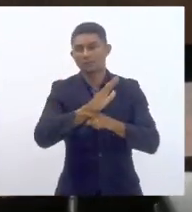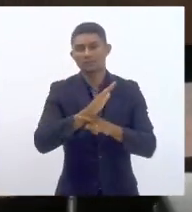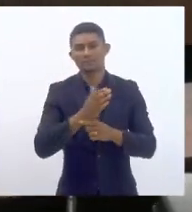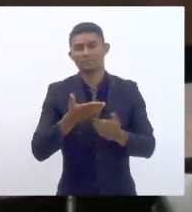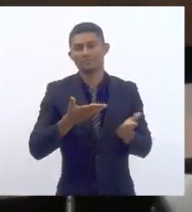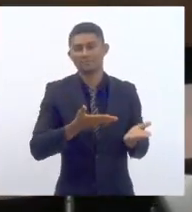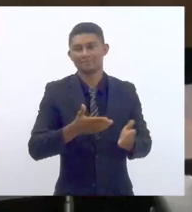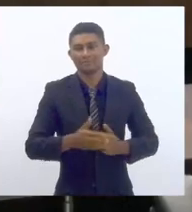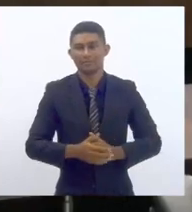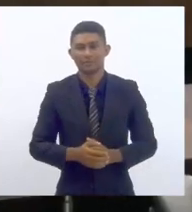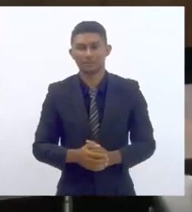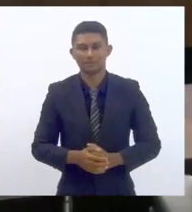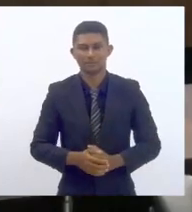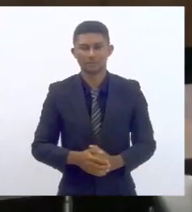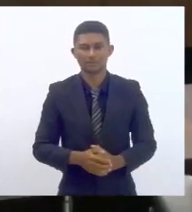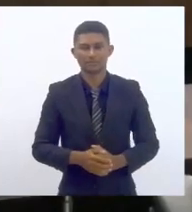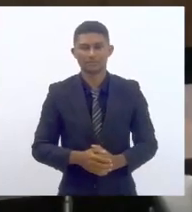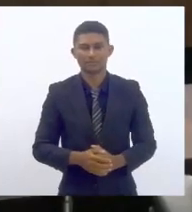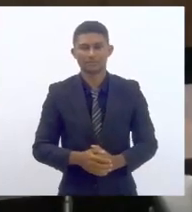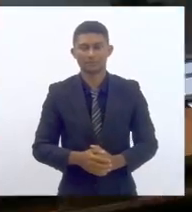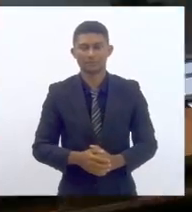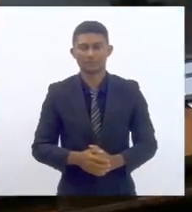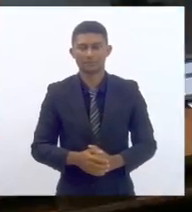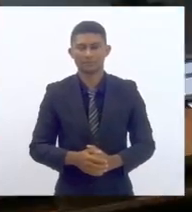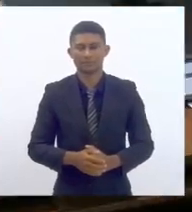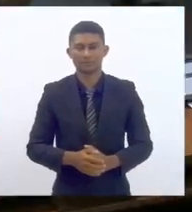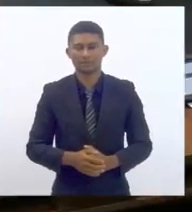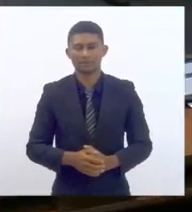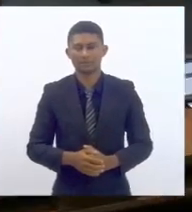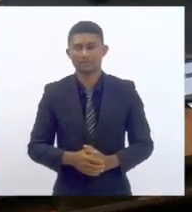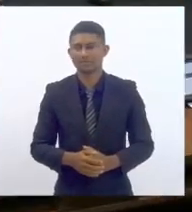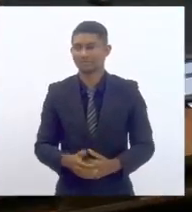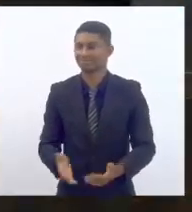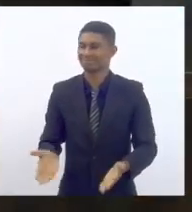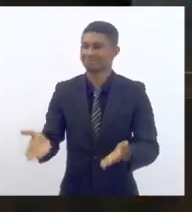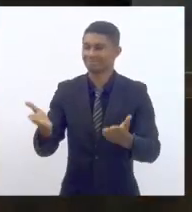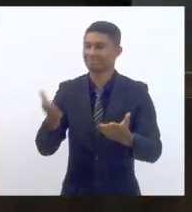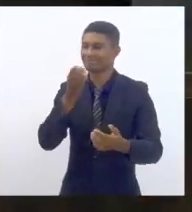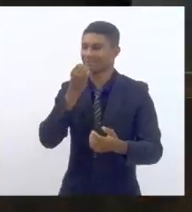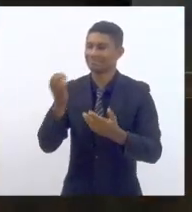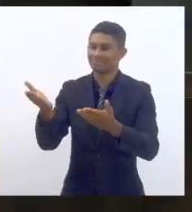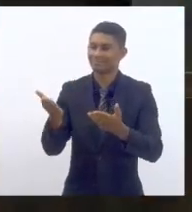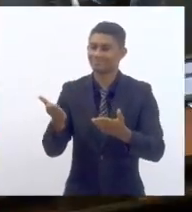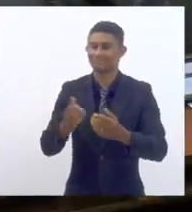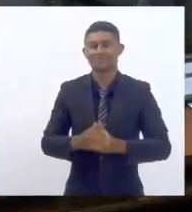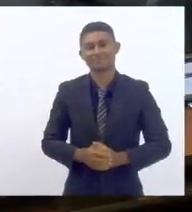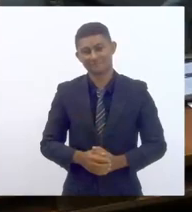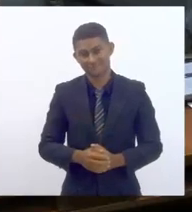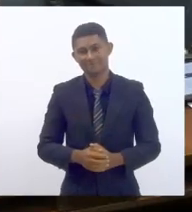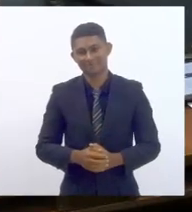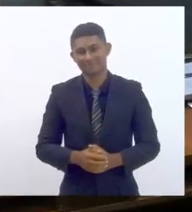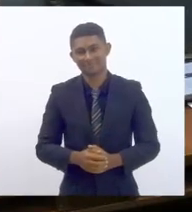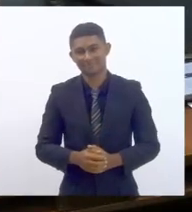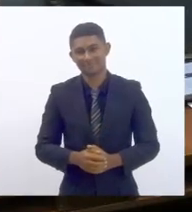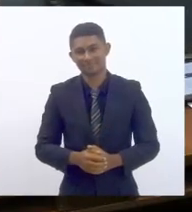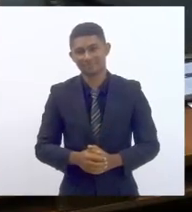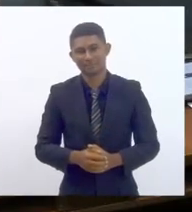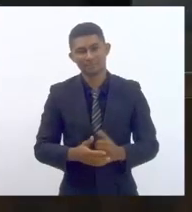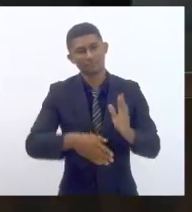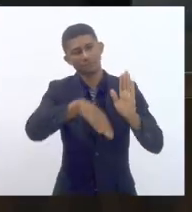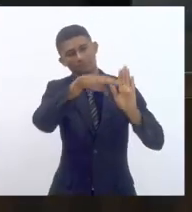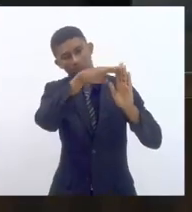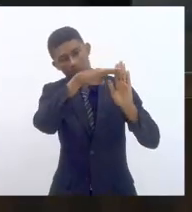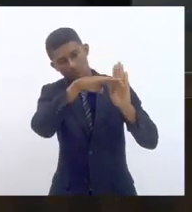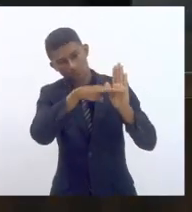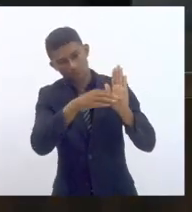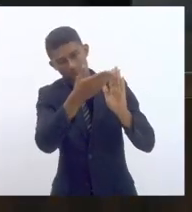Cauã. Salve, salve, simpatia. Seja bem-vindo, meu irmão. Nada mais a